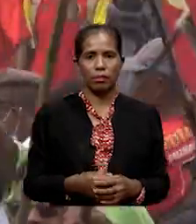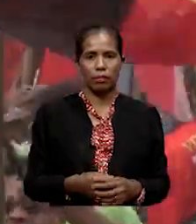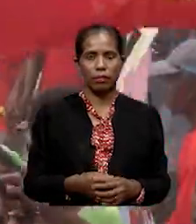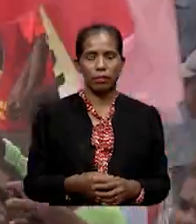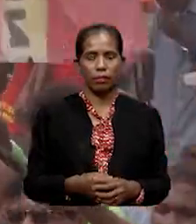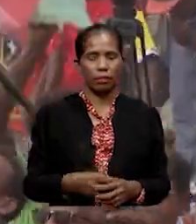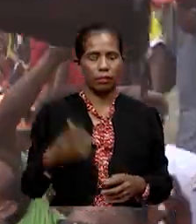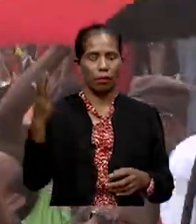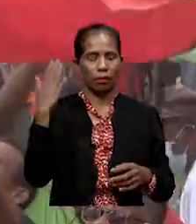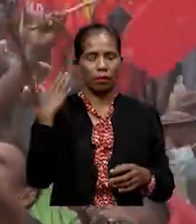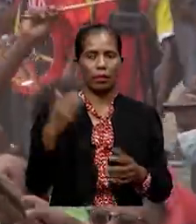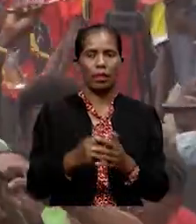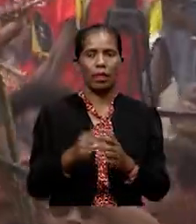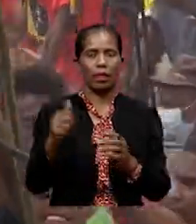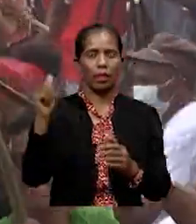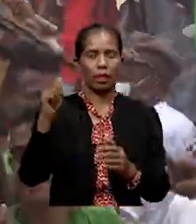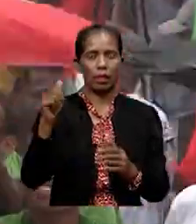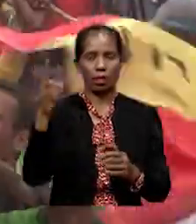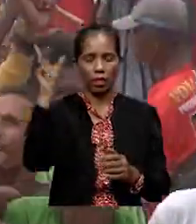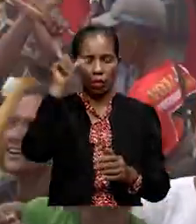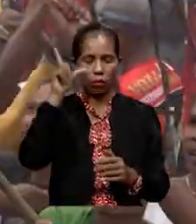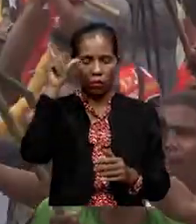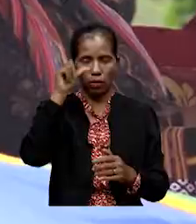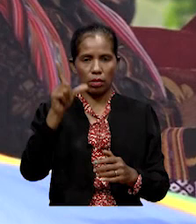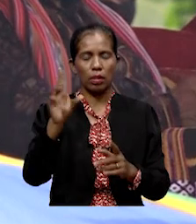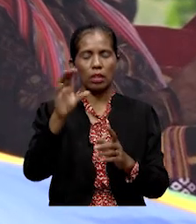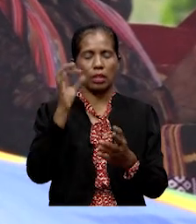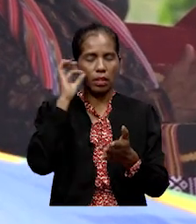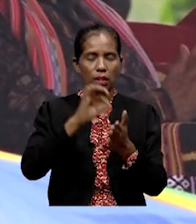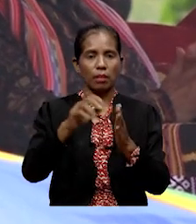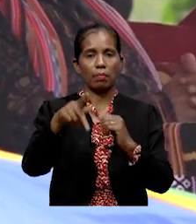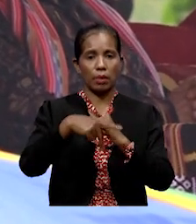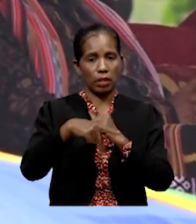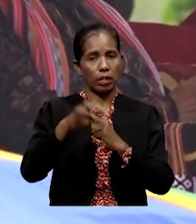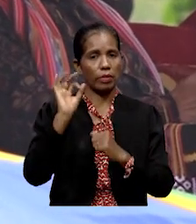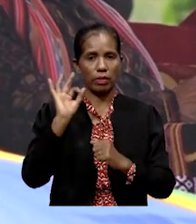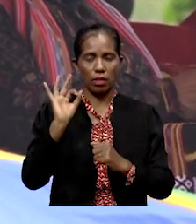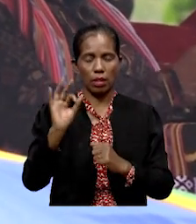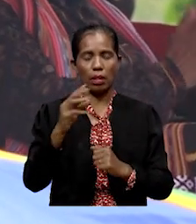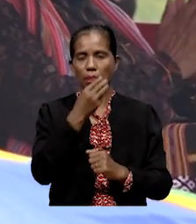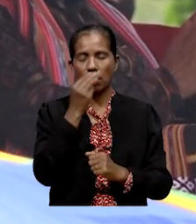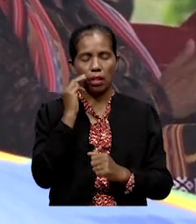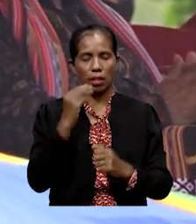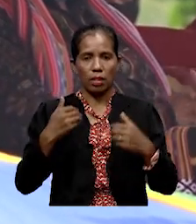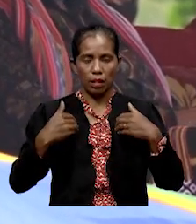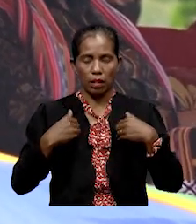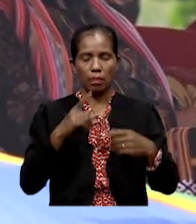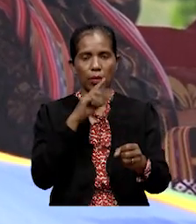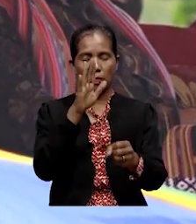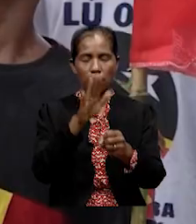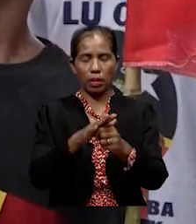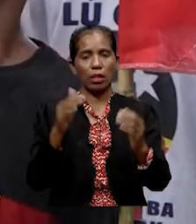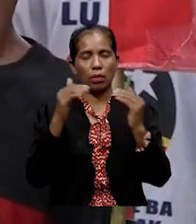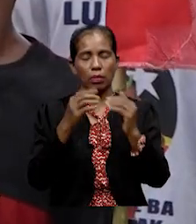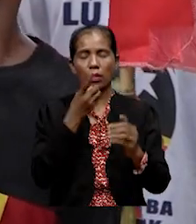Antes ne candidato ba chefe estado Francisco Guterres Luolo no secretário geral Partido Fretilin Mariel Katiri e komisio aberta no diálogo declarou